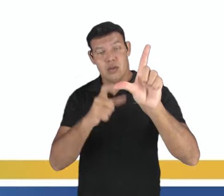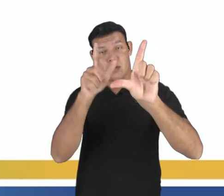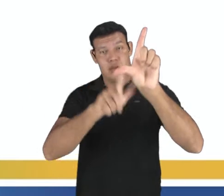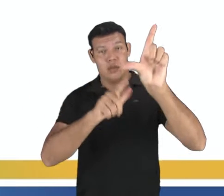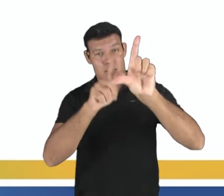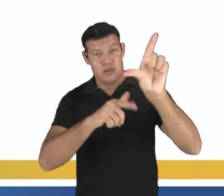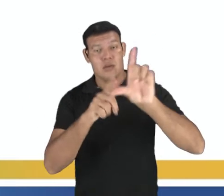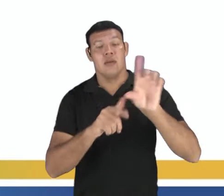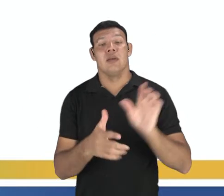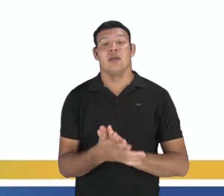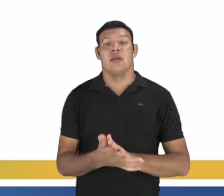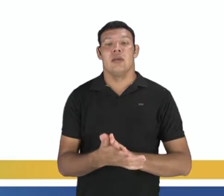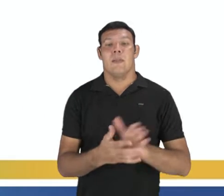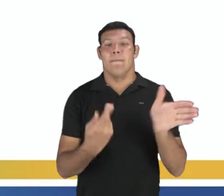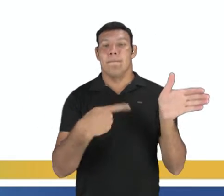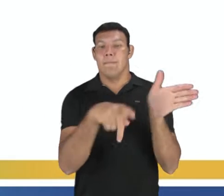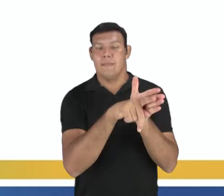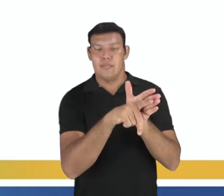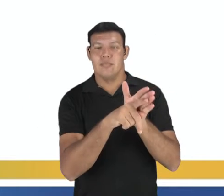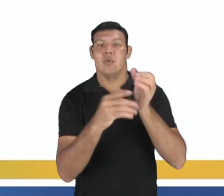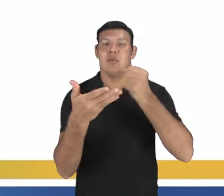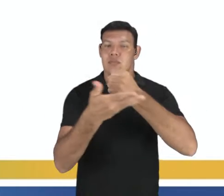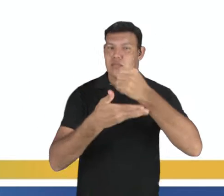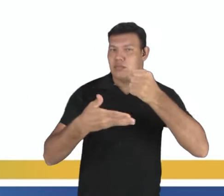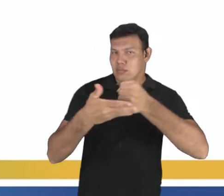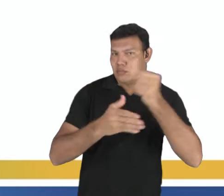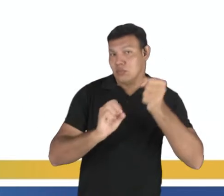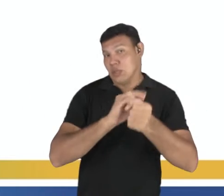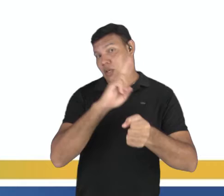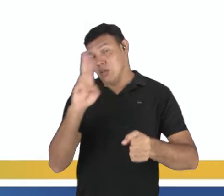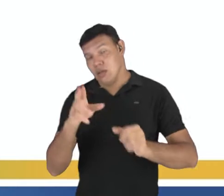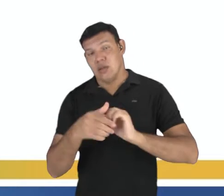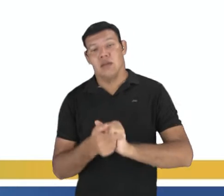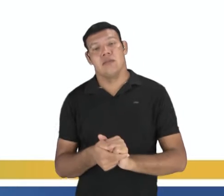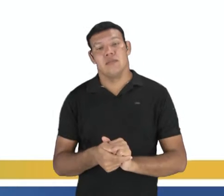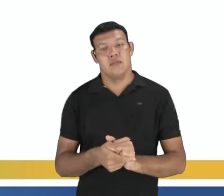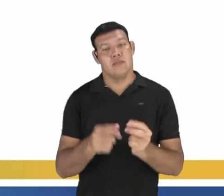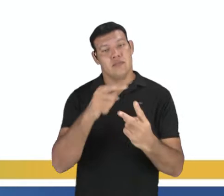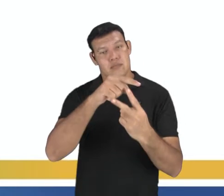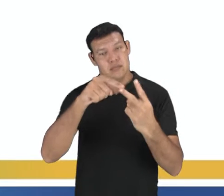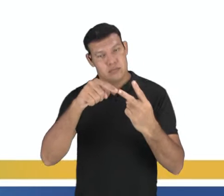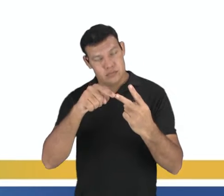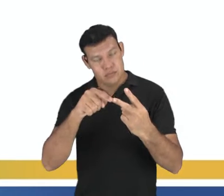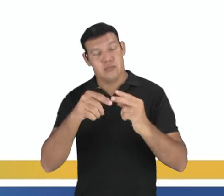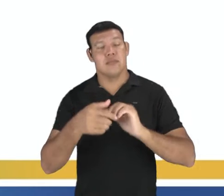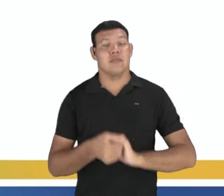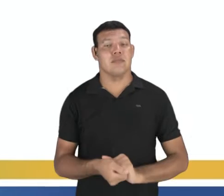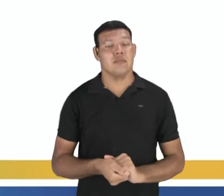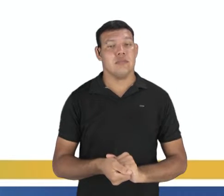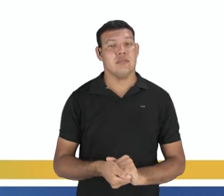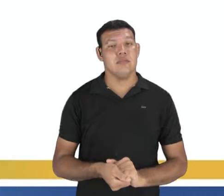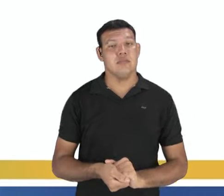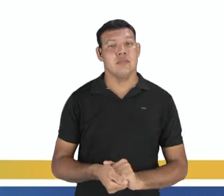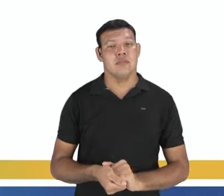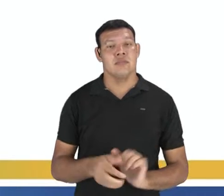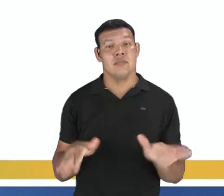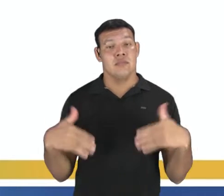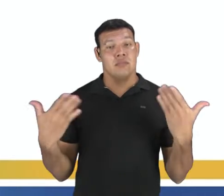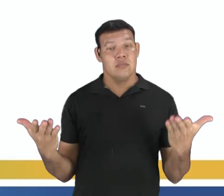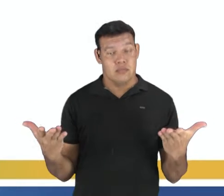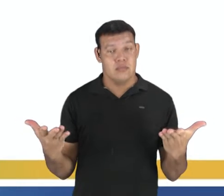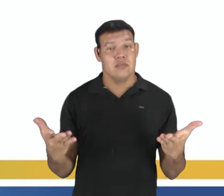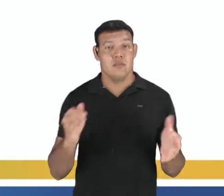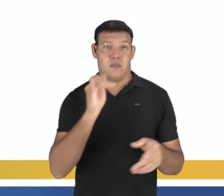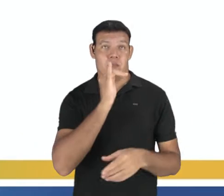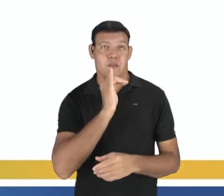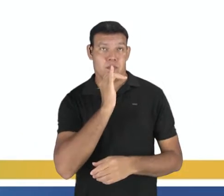aparecendo no logaritmando, na base ou nas duas situações. Então, um exemplo que